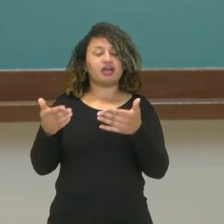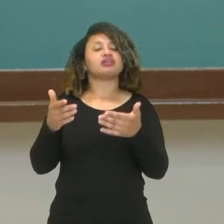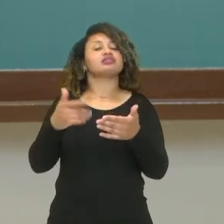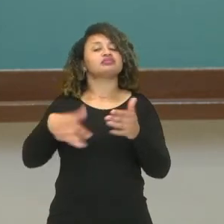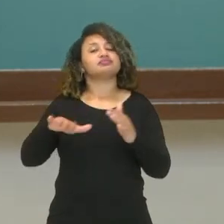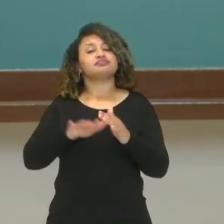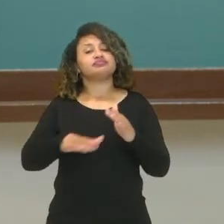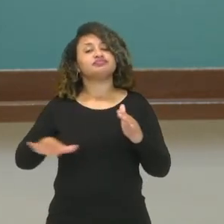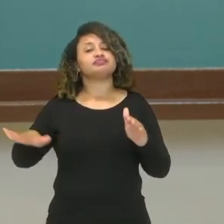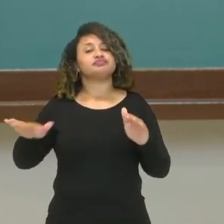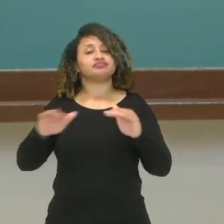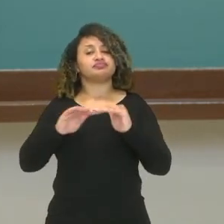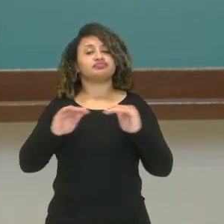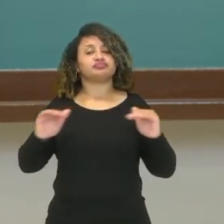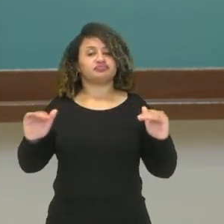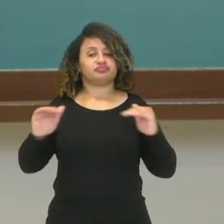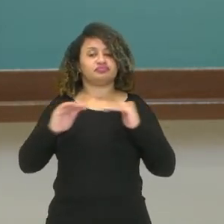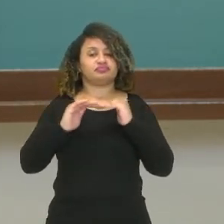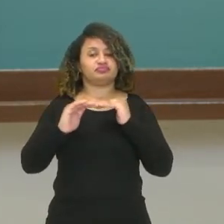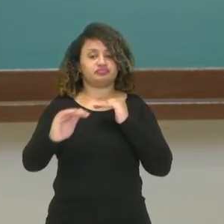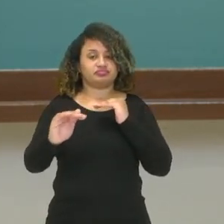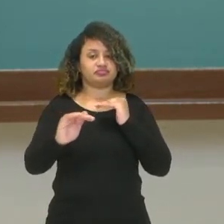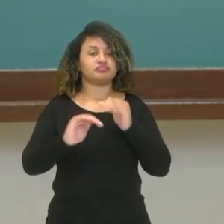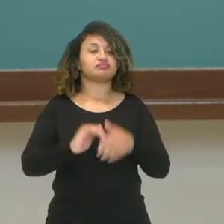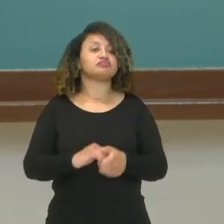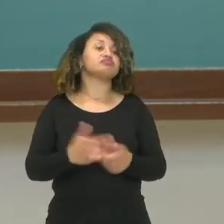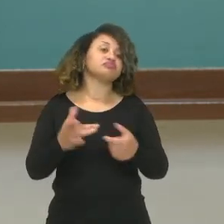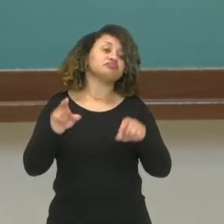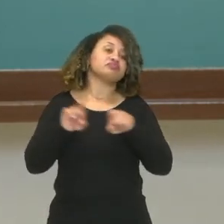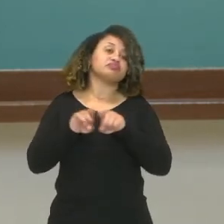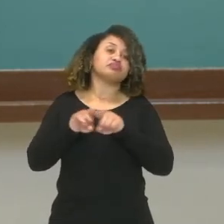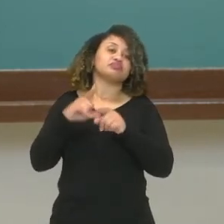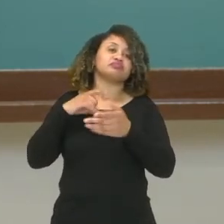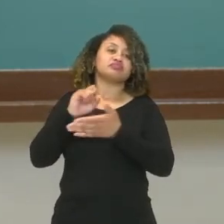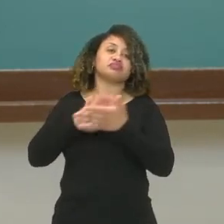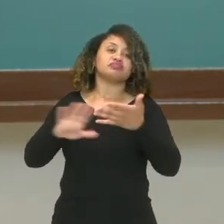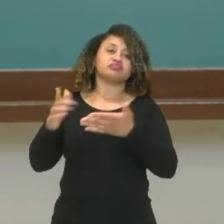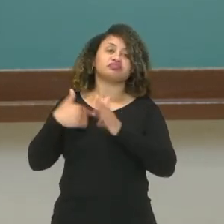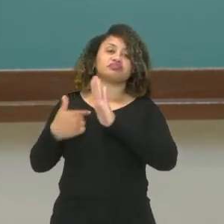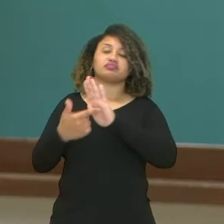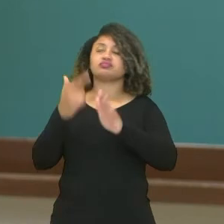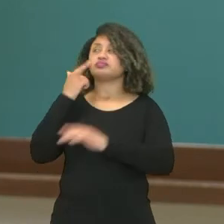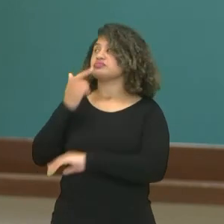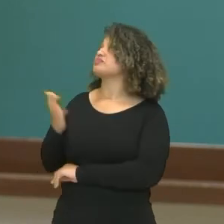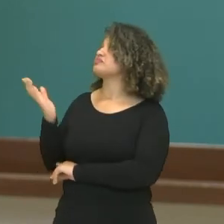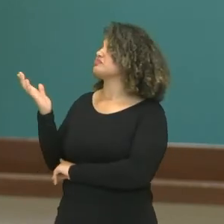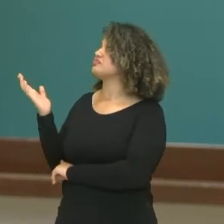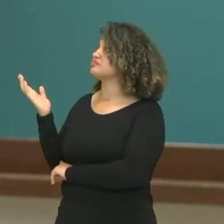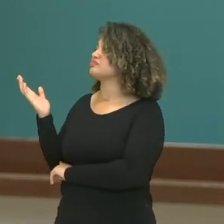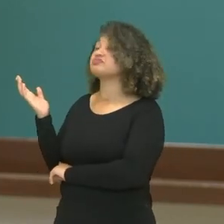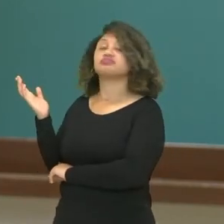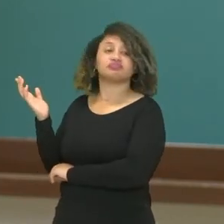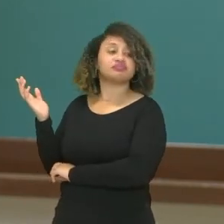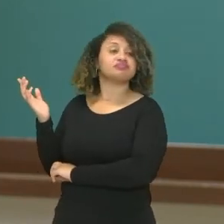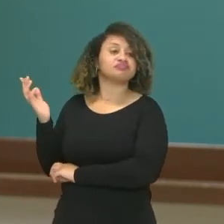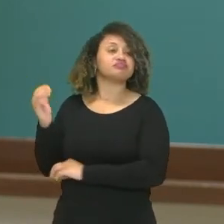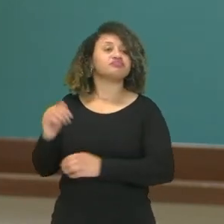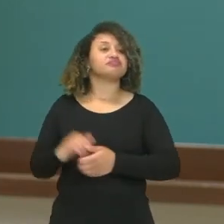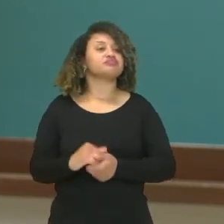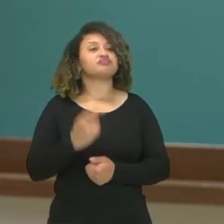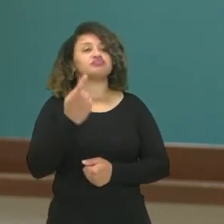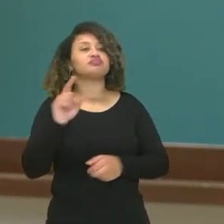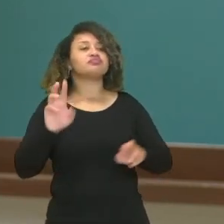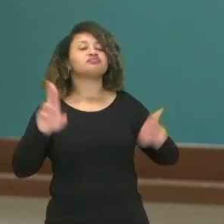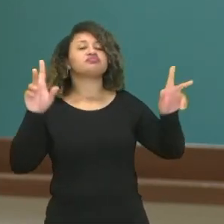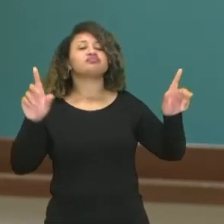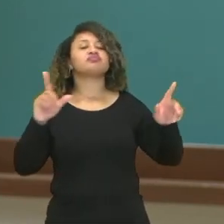mais estacionário, tá? Aqui no caso também a gente tem uma imagem aqui do que pode ser utilizado. E a última diferença